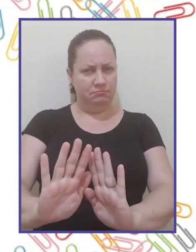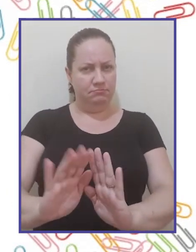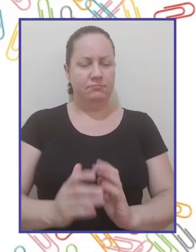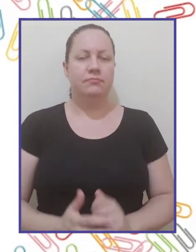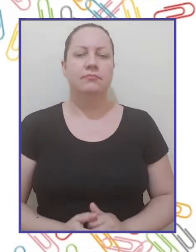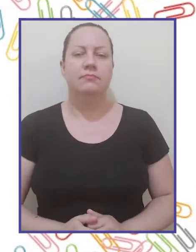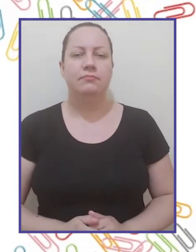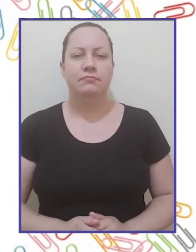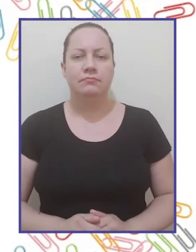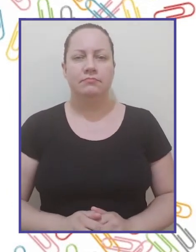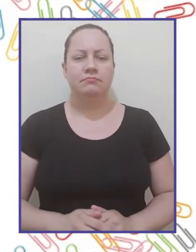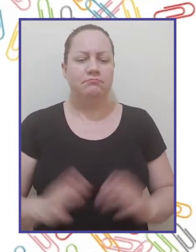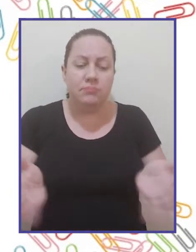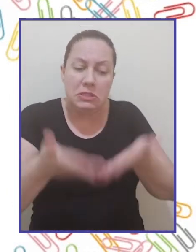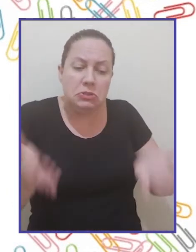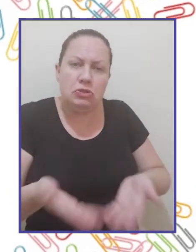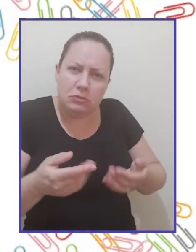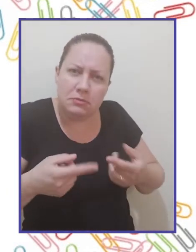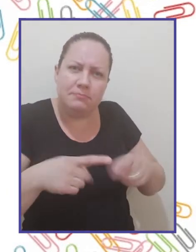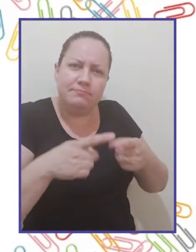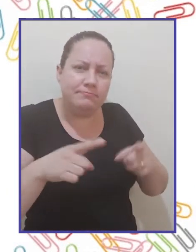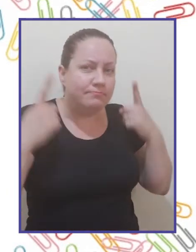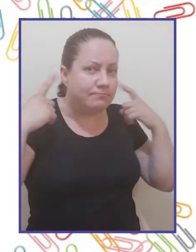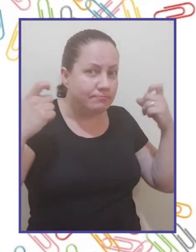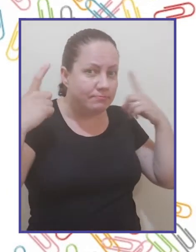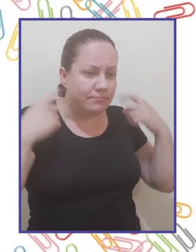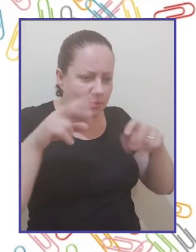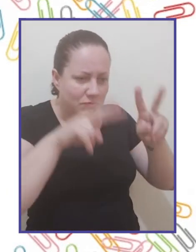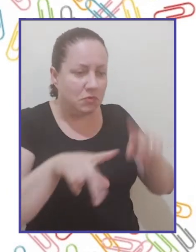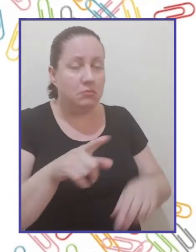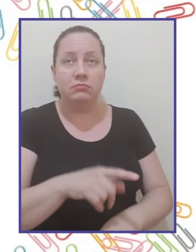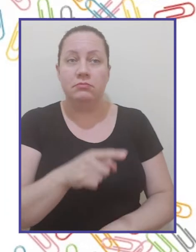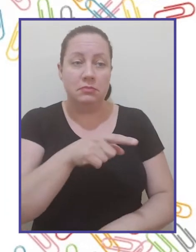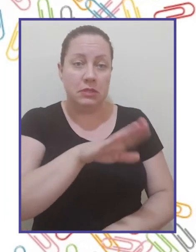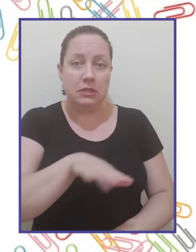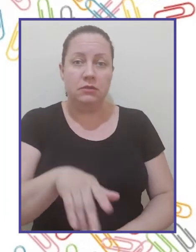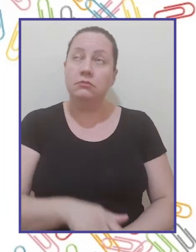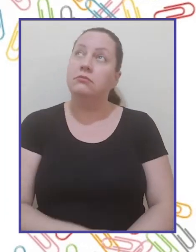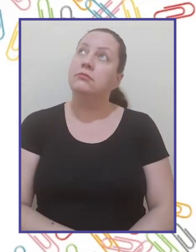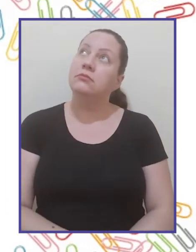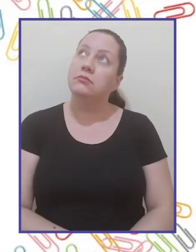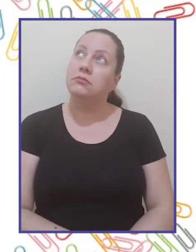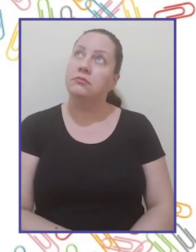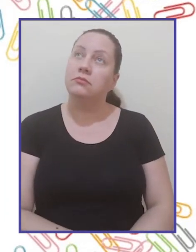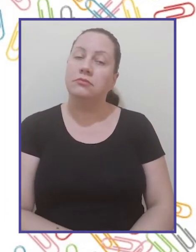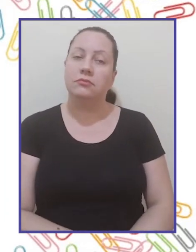e irritado aos elementos de estímulo auditivo e visual.